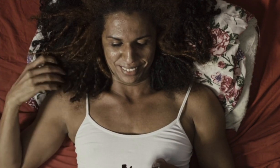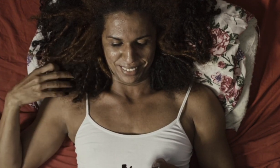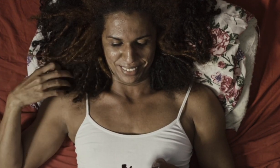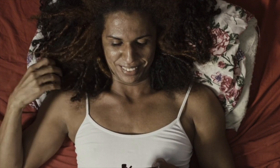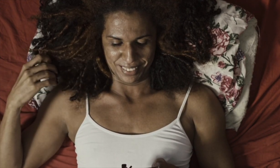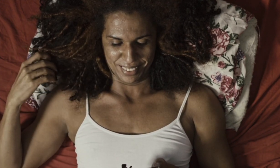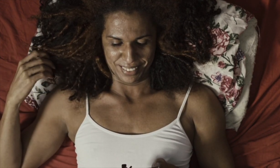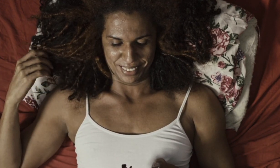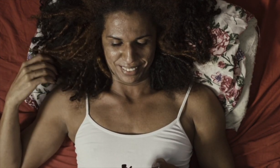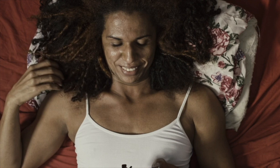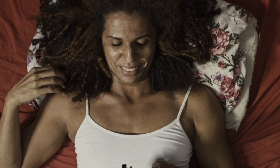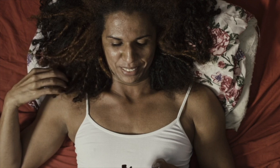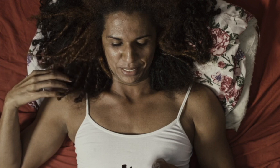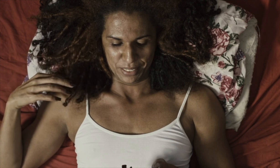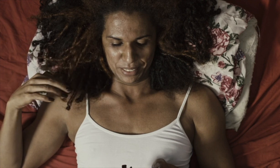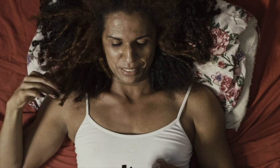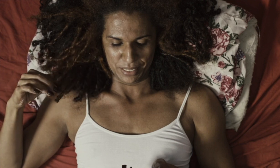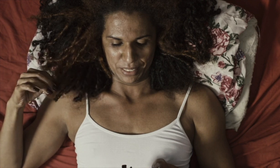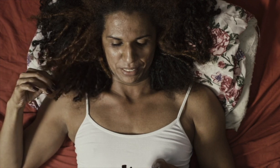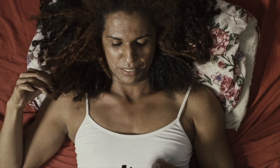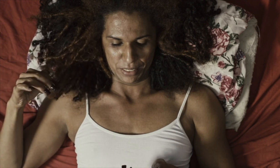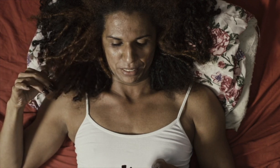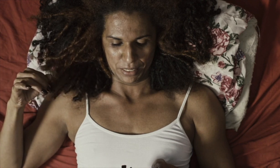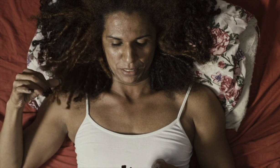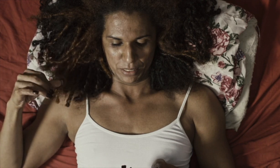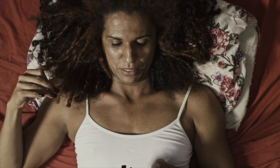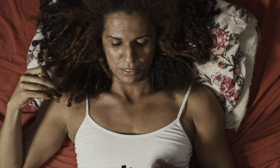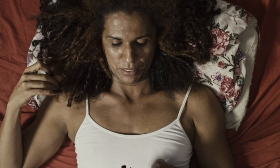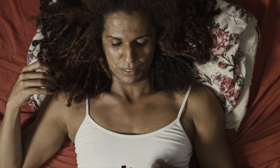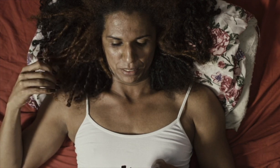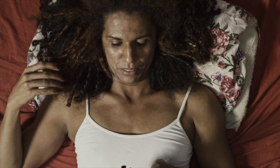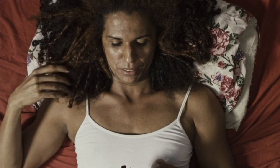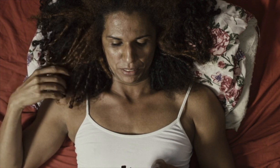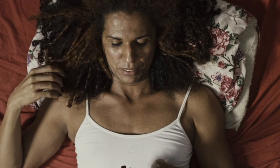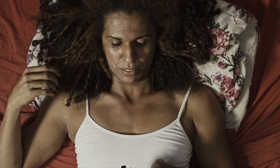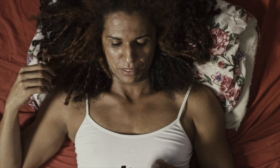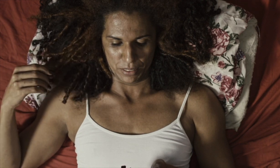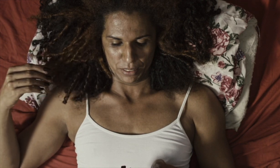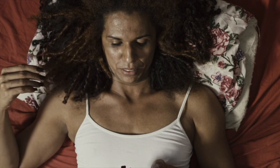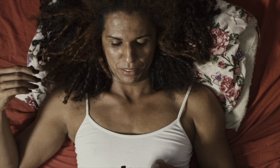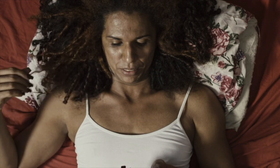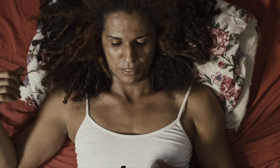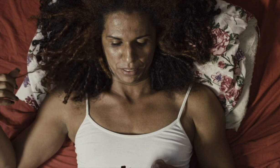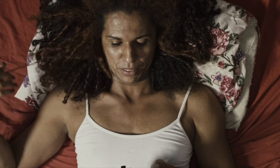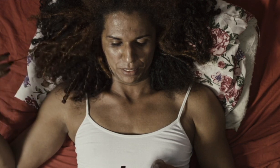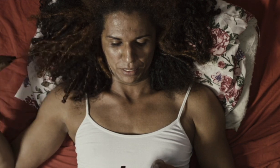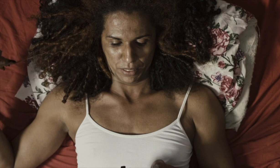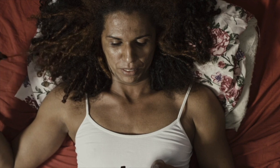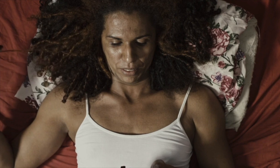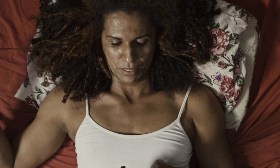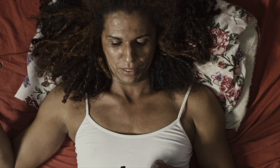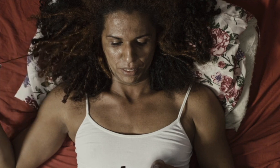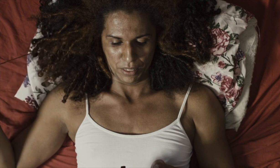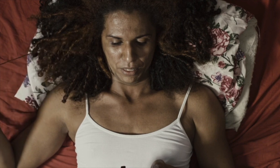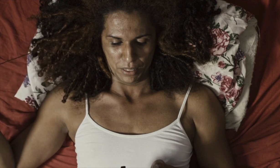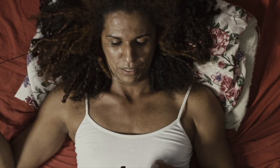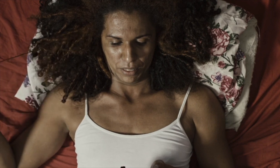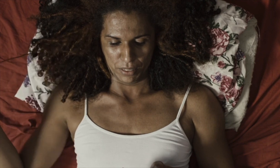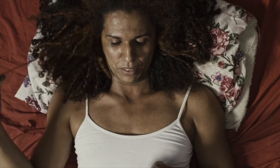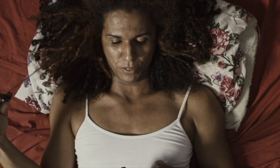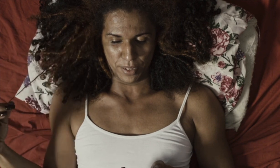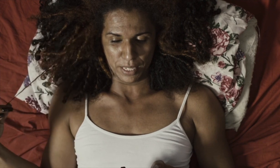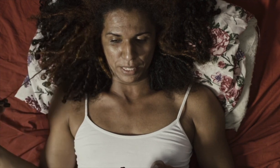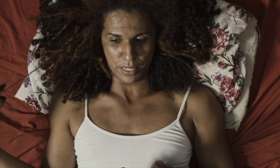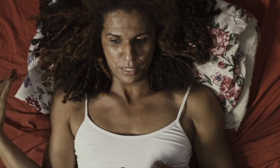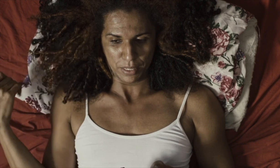Mana, preciso contar isso olhando na sua cara. Vi seu bonitão ontem de manhã.